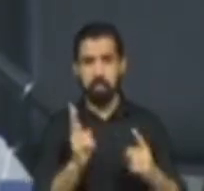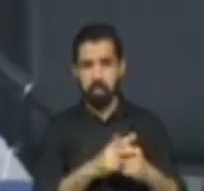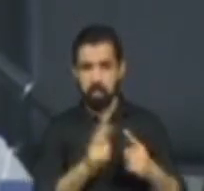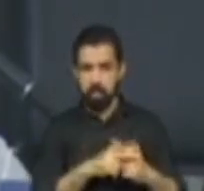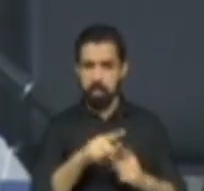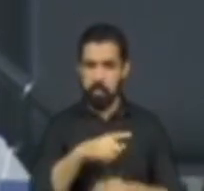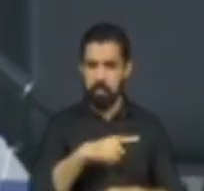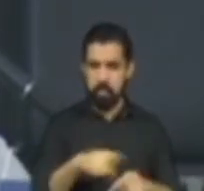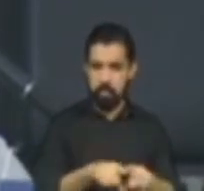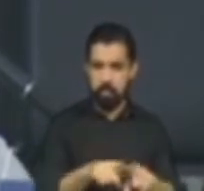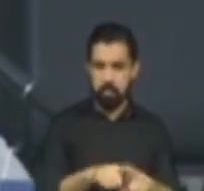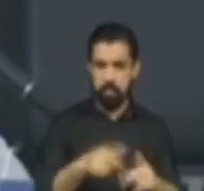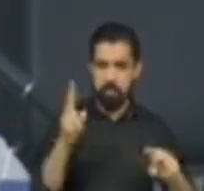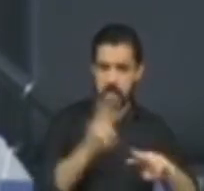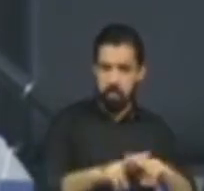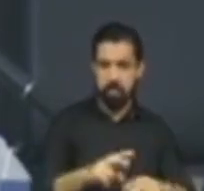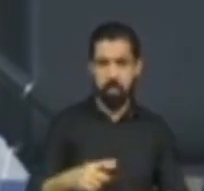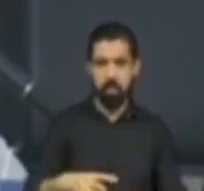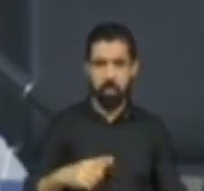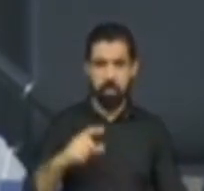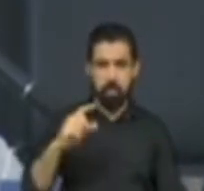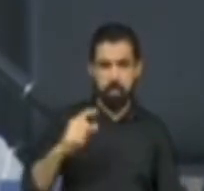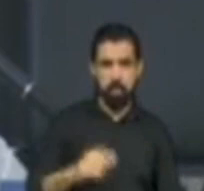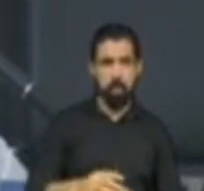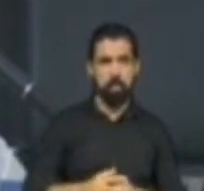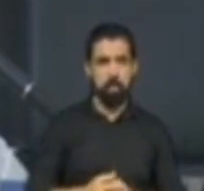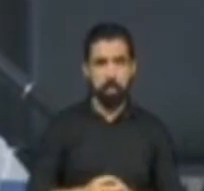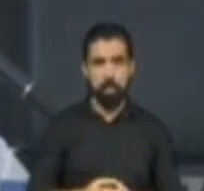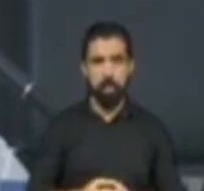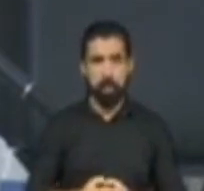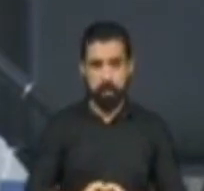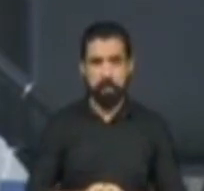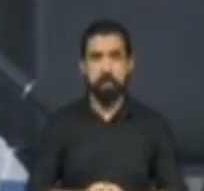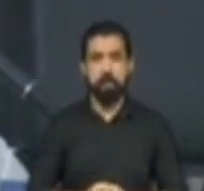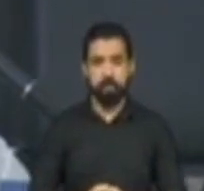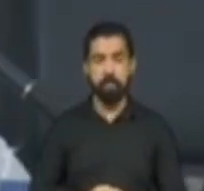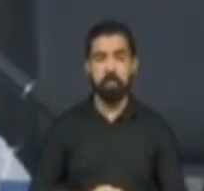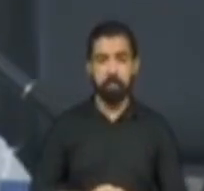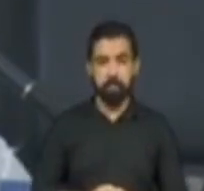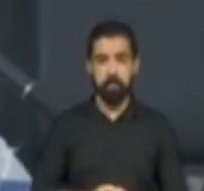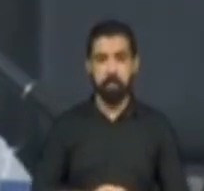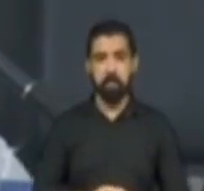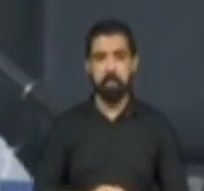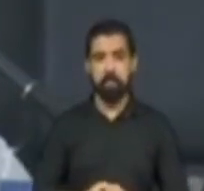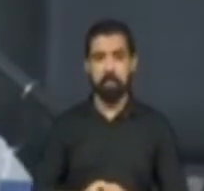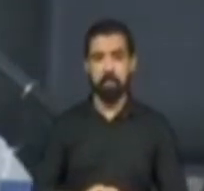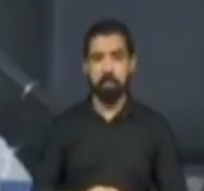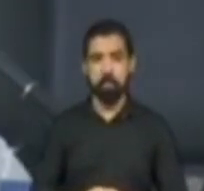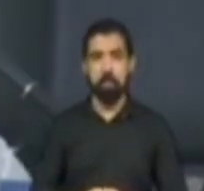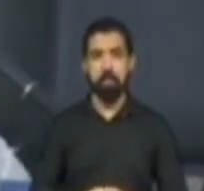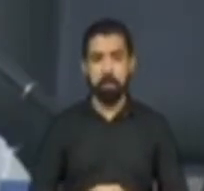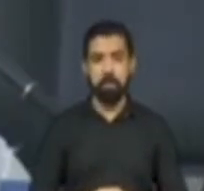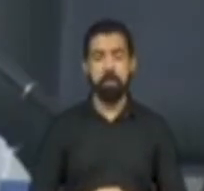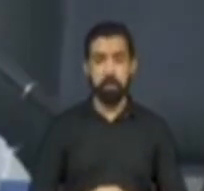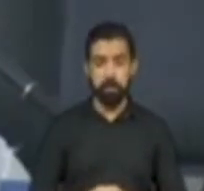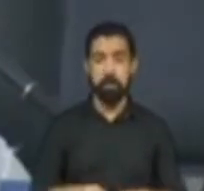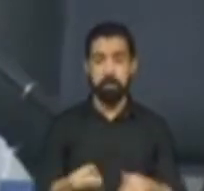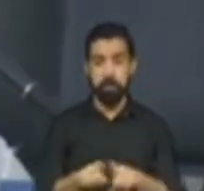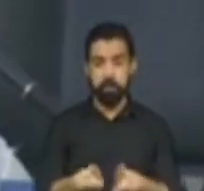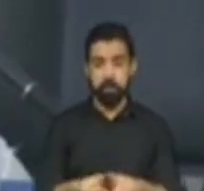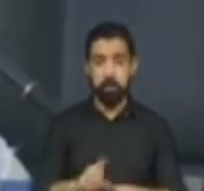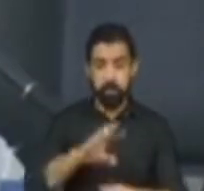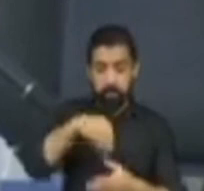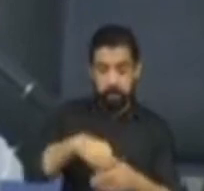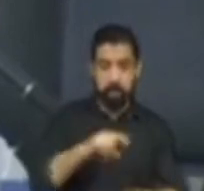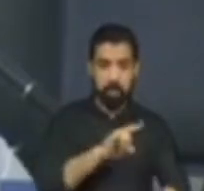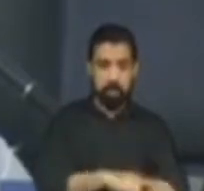preso a um vício diabólico, e que aprisiona muitos adolescentes e jovens dentro dos seus quartos e dentro dos banheiros das